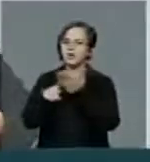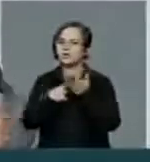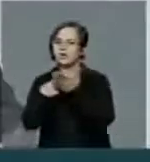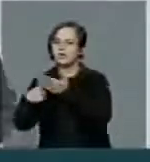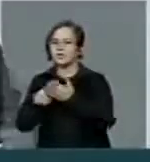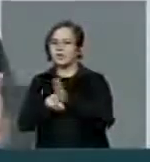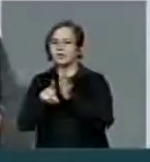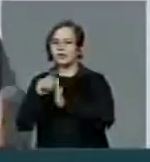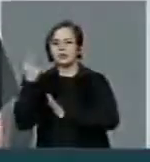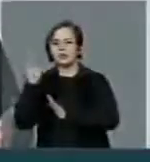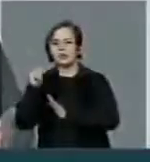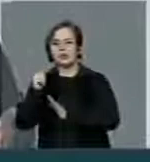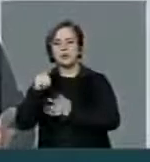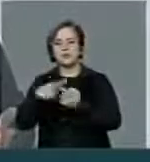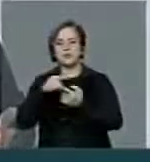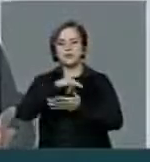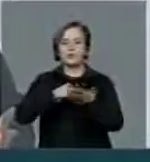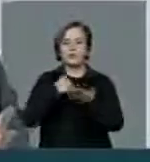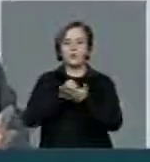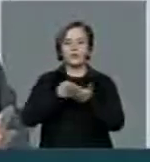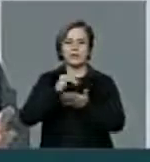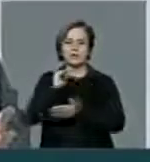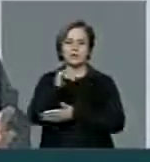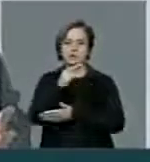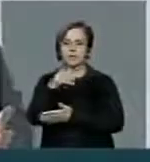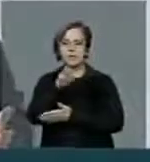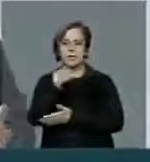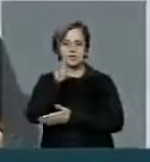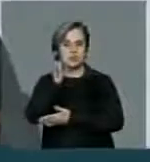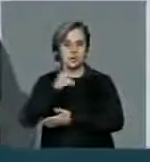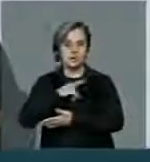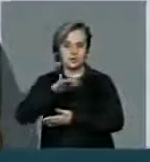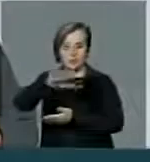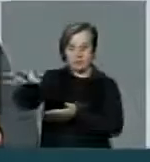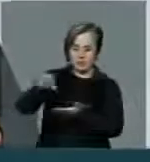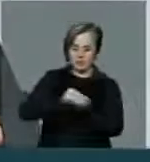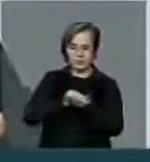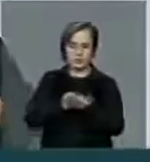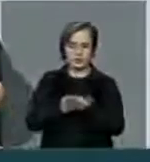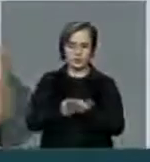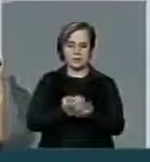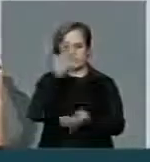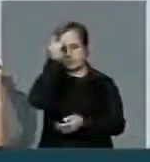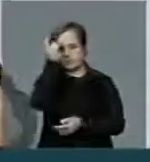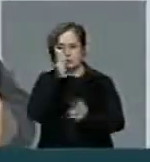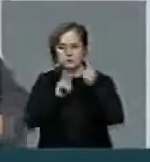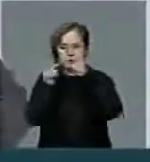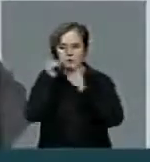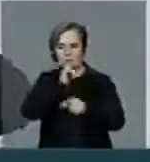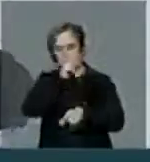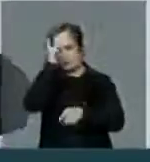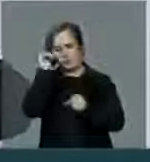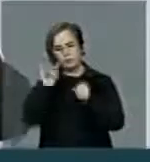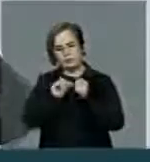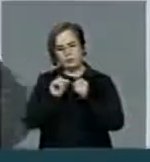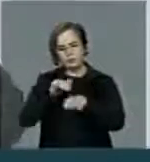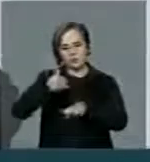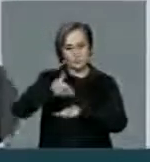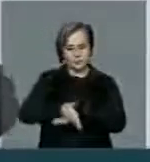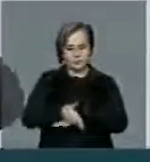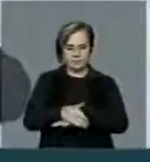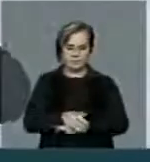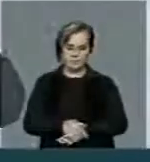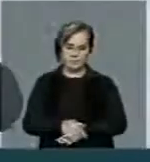que o cadastro do INCRA já tem as coordenadas geográficas. É muito mais fácil das pessoas operarem o sistema. Mais do que